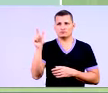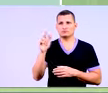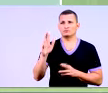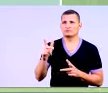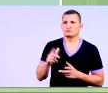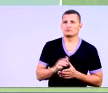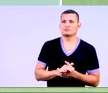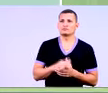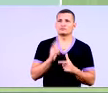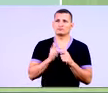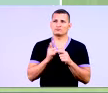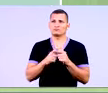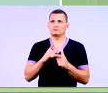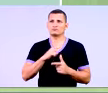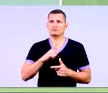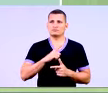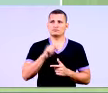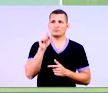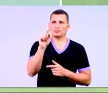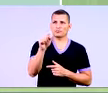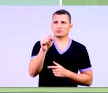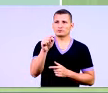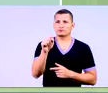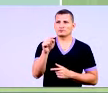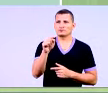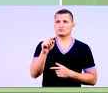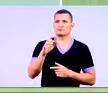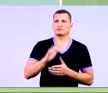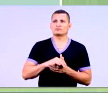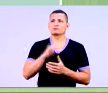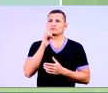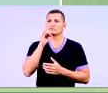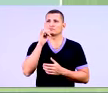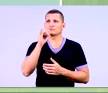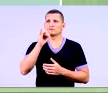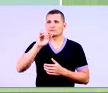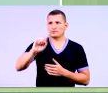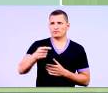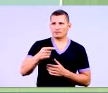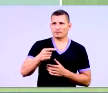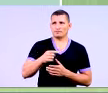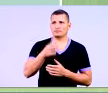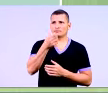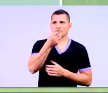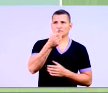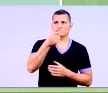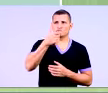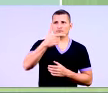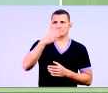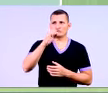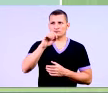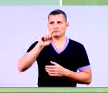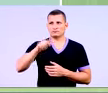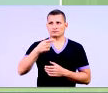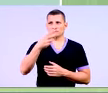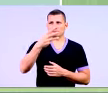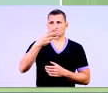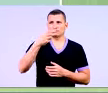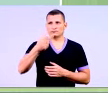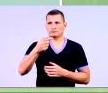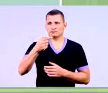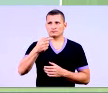porque tem em ponto ao invés da vírgula né 620 1,37